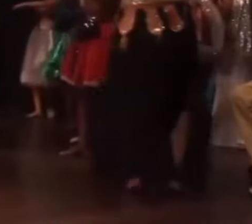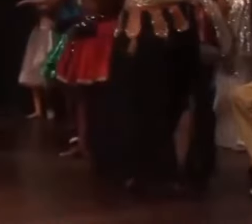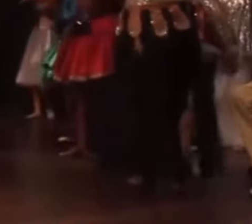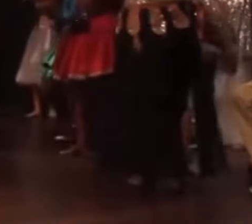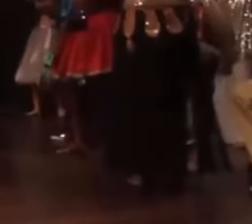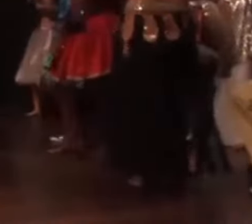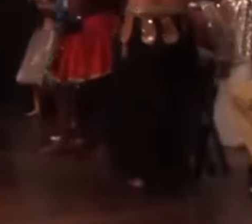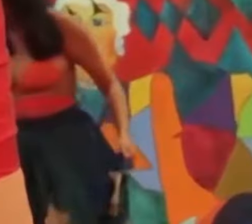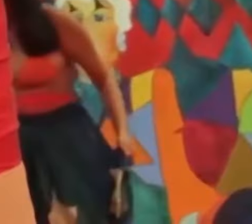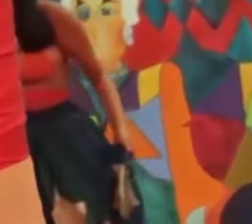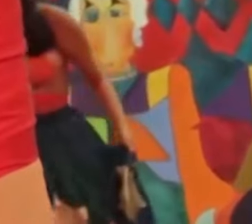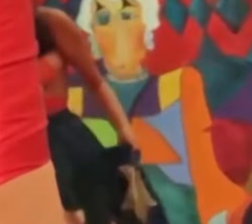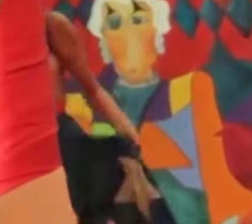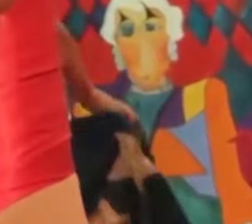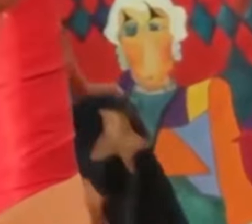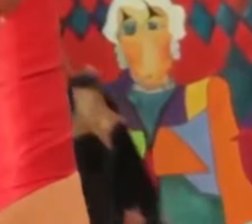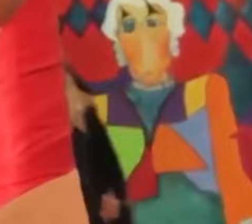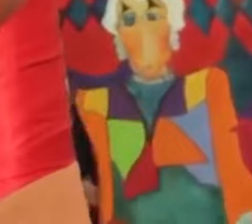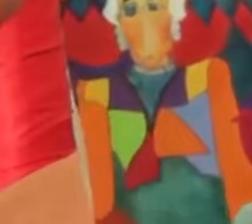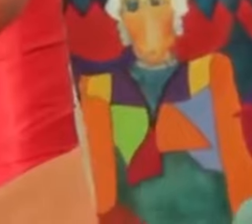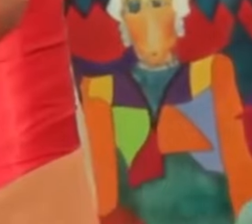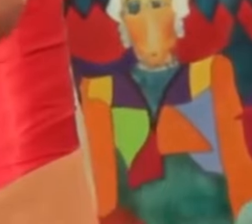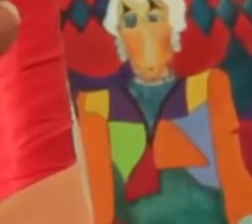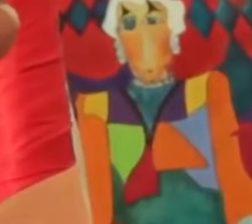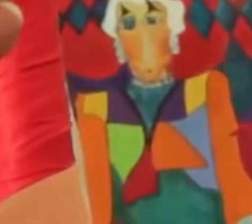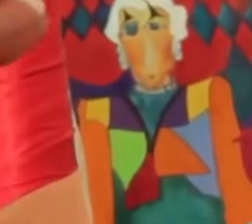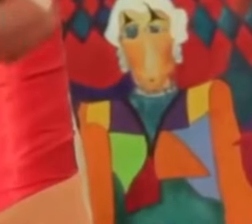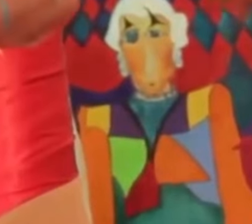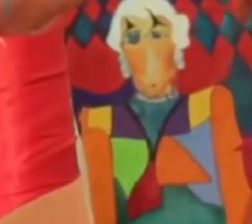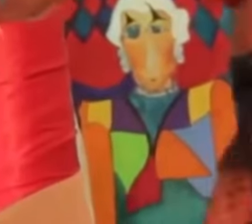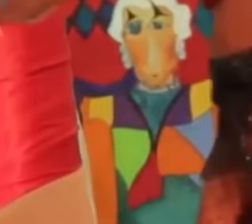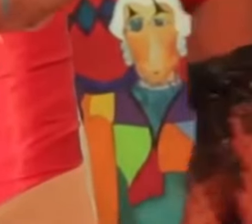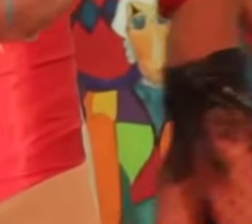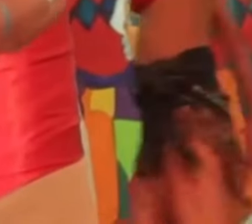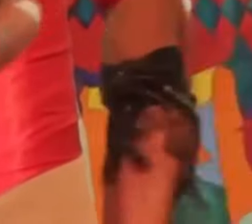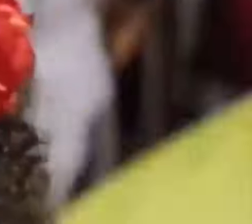no mesmo lugar. Tá na rua, é movimento.